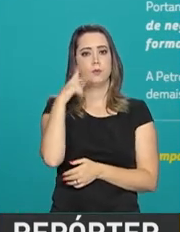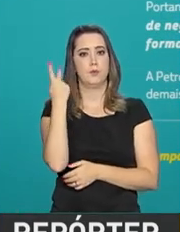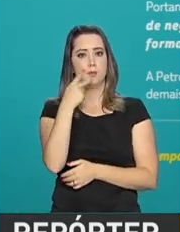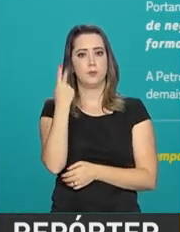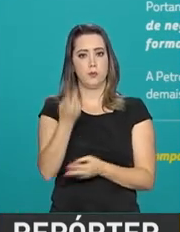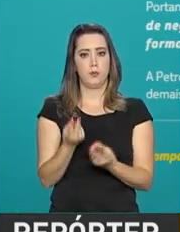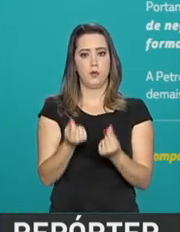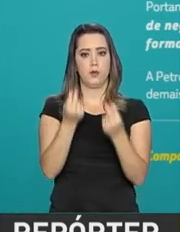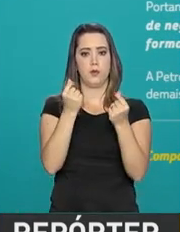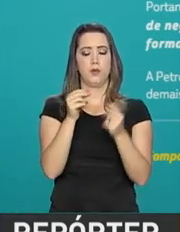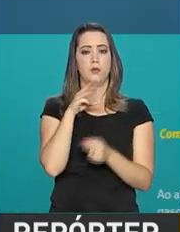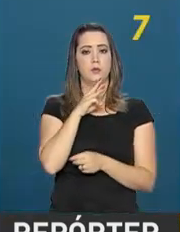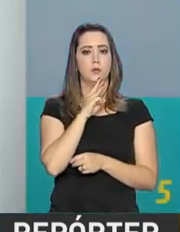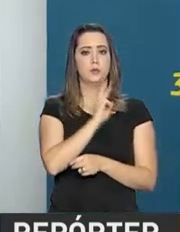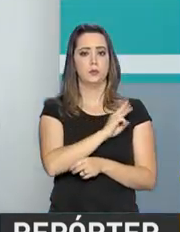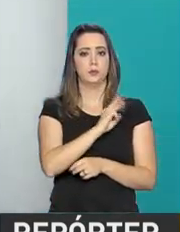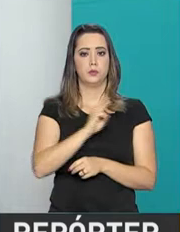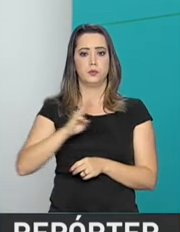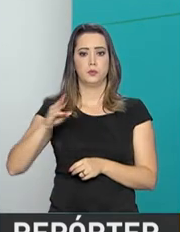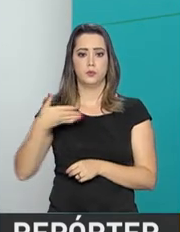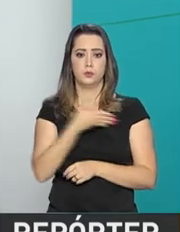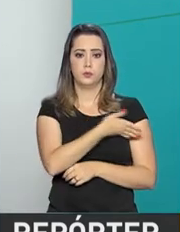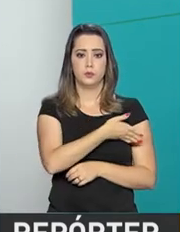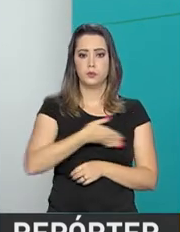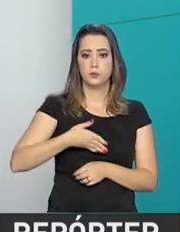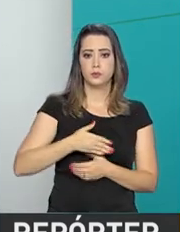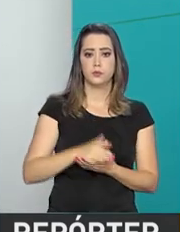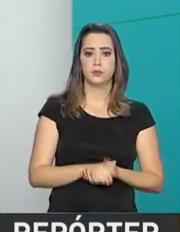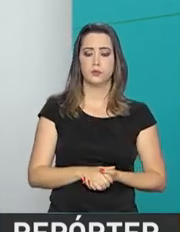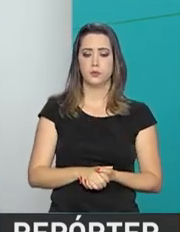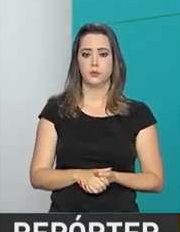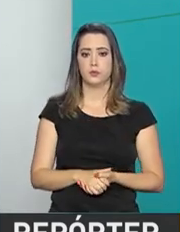de preços dos combustíveis, acesse